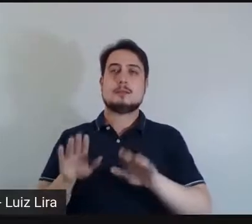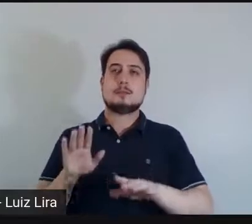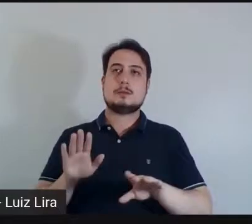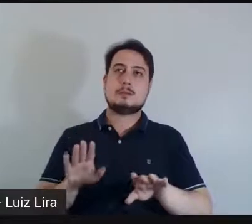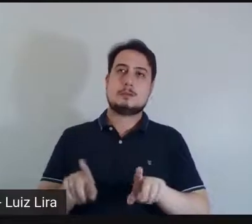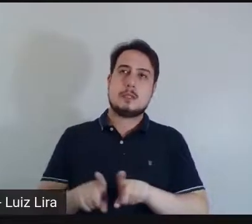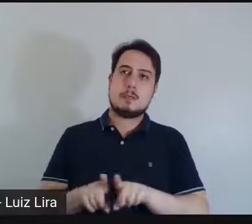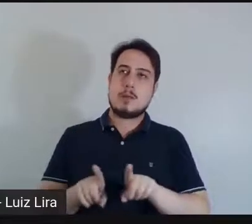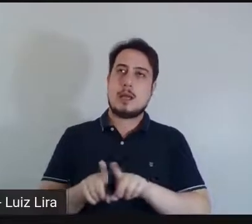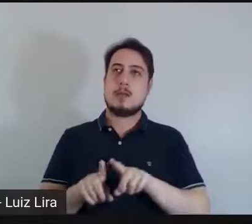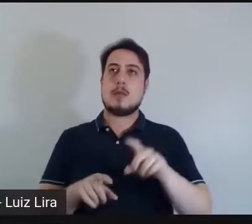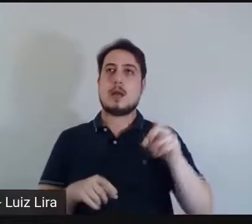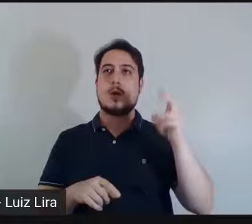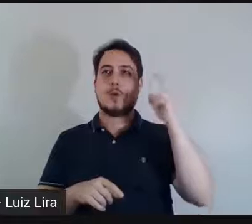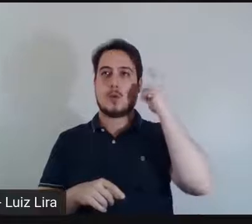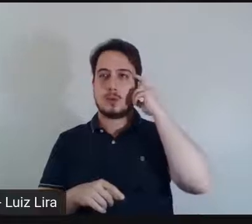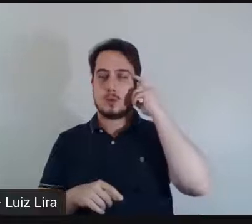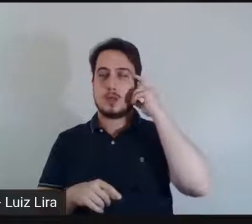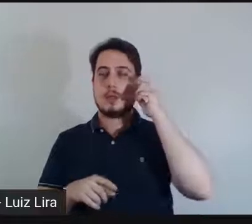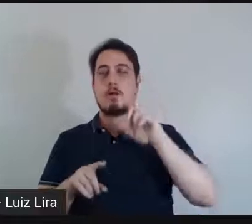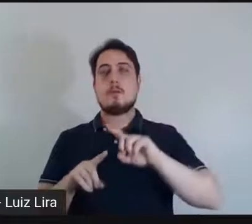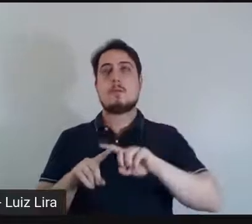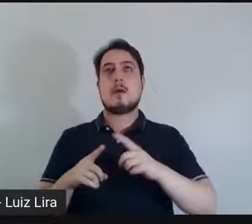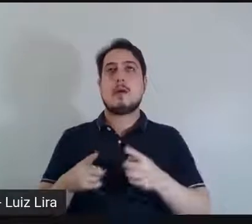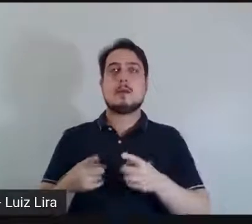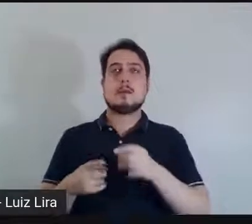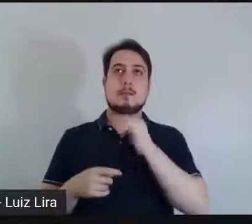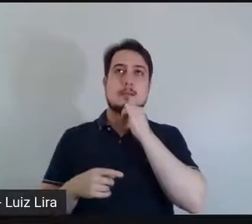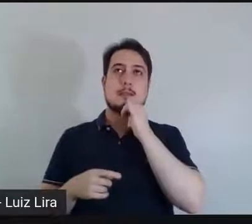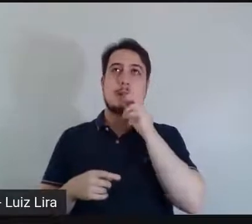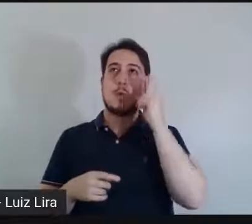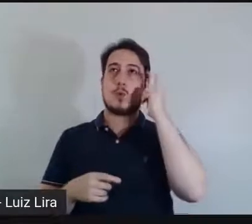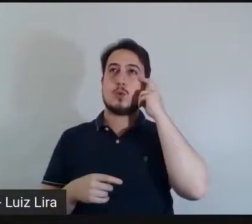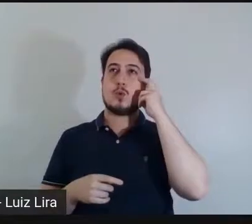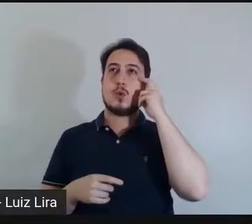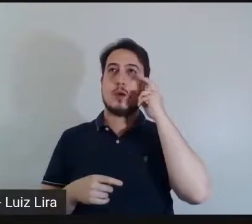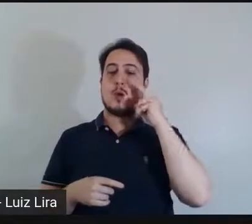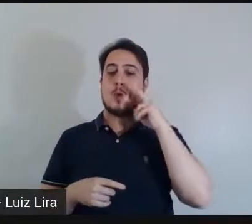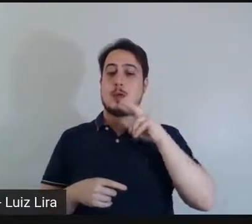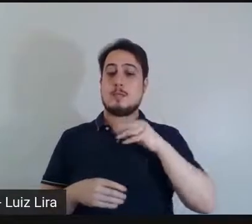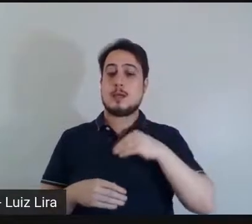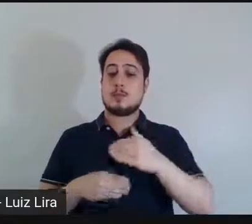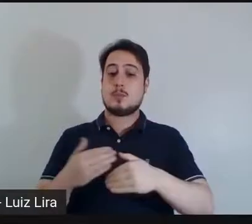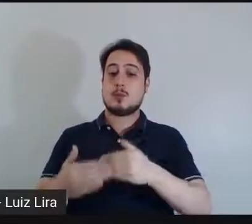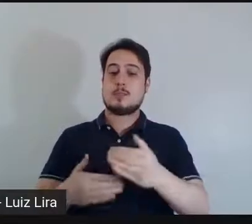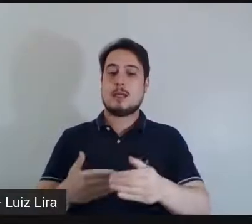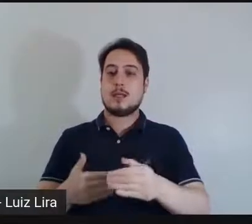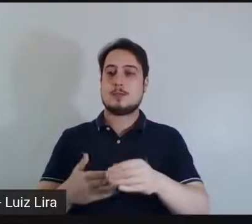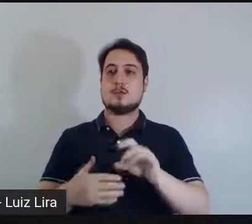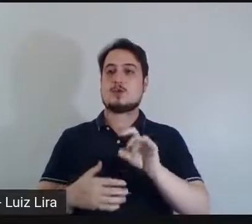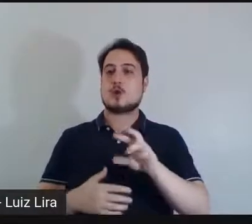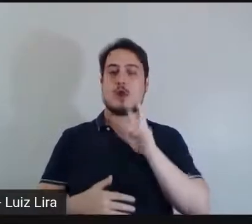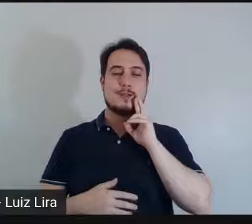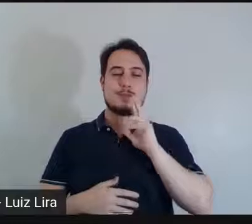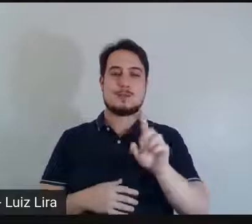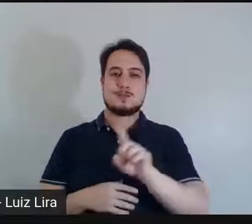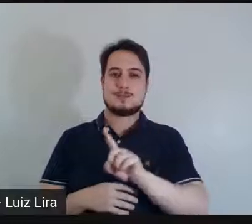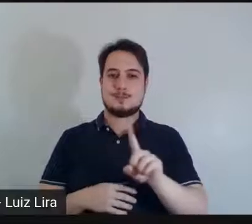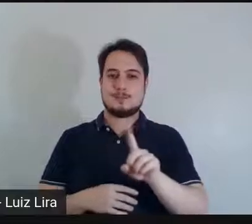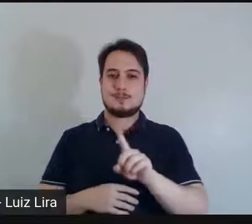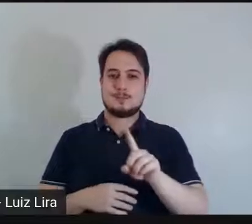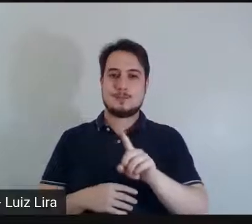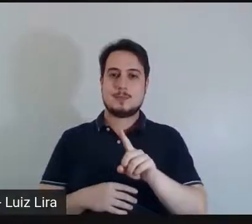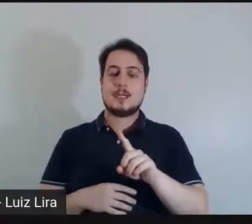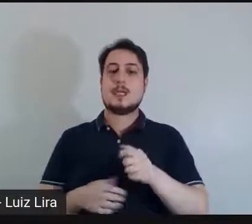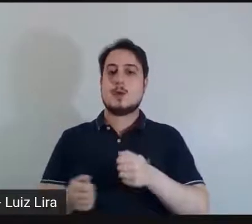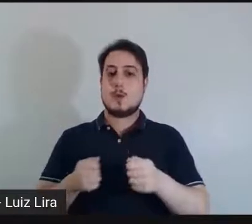não é integral, mas a cultura do você olhar mais o processo do que o resultado. Isso, às vezes, é uma crítica que se faz aos órgãos de